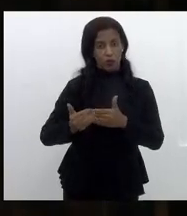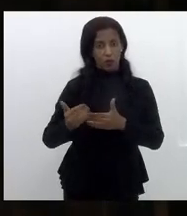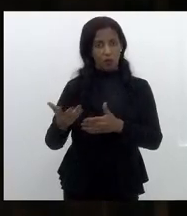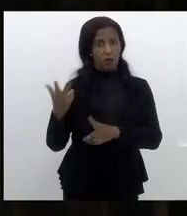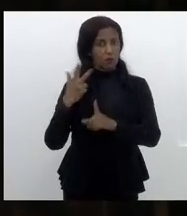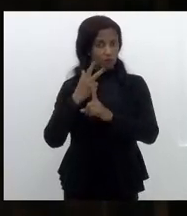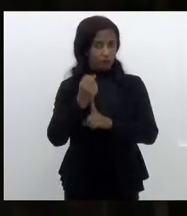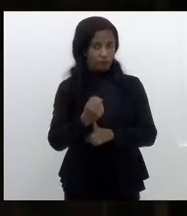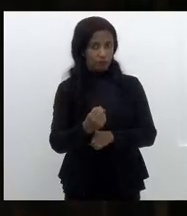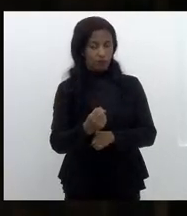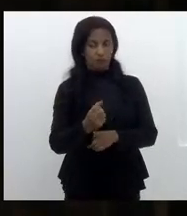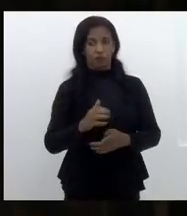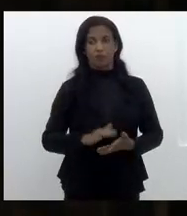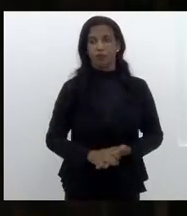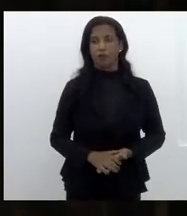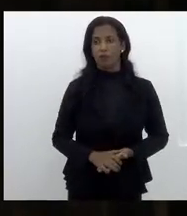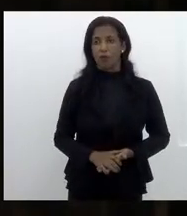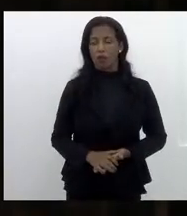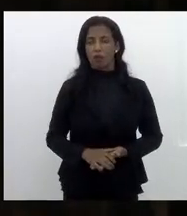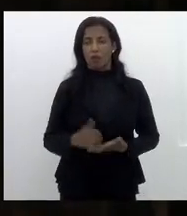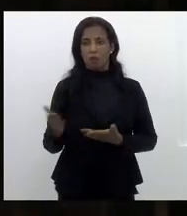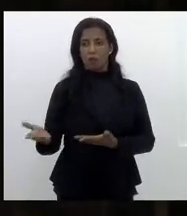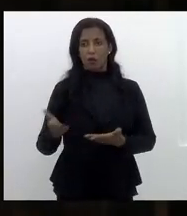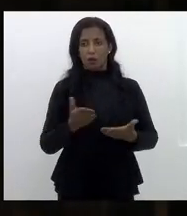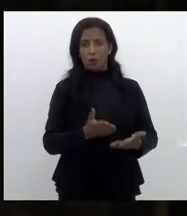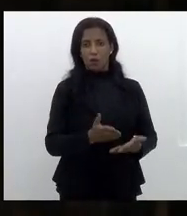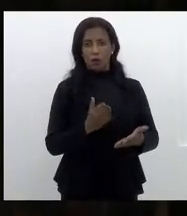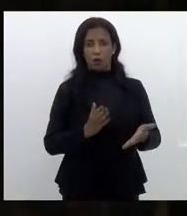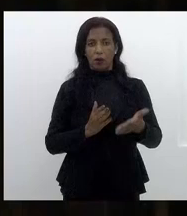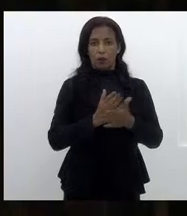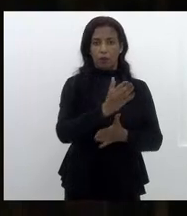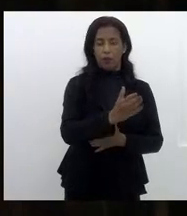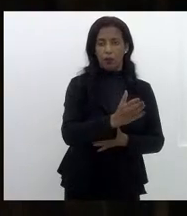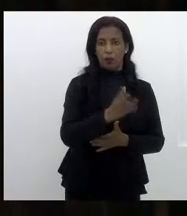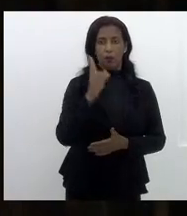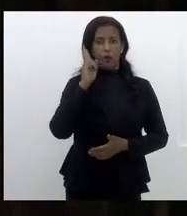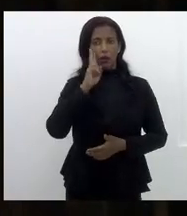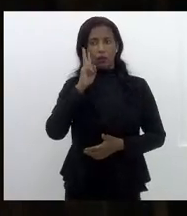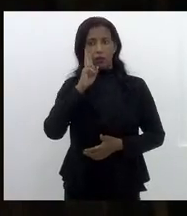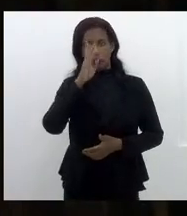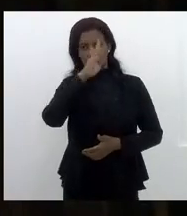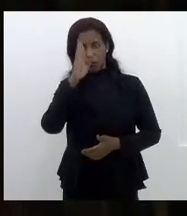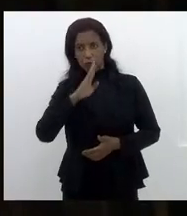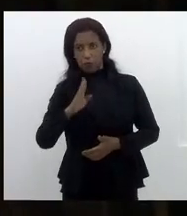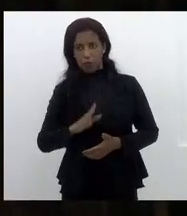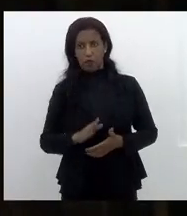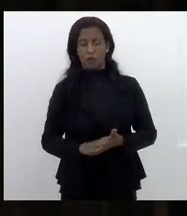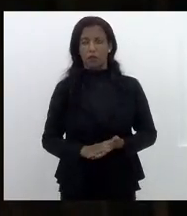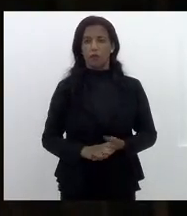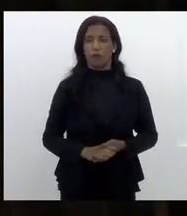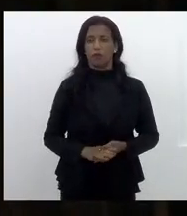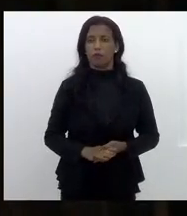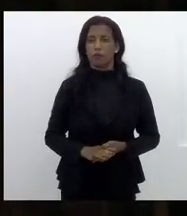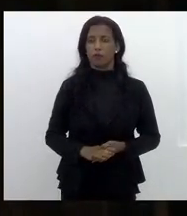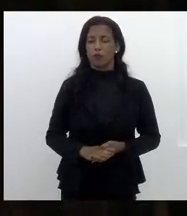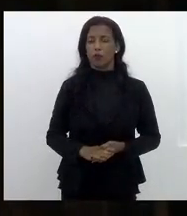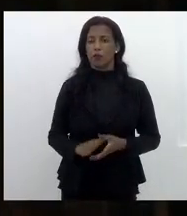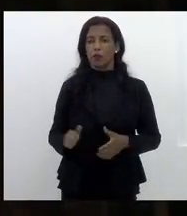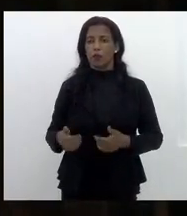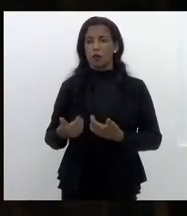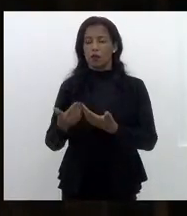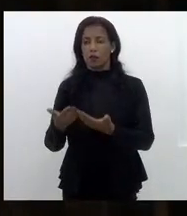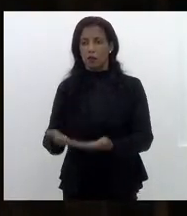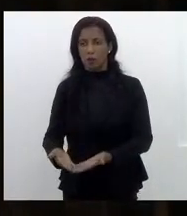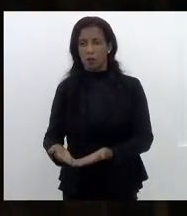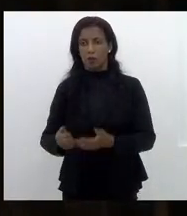elegeu aliás processo este que rompeu a história do Brasil em 2018 dando a maior